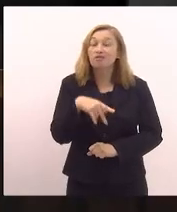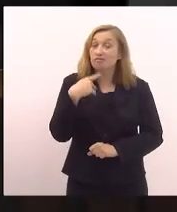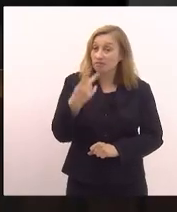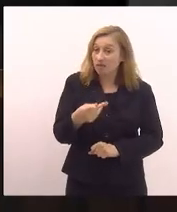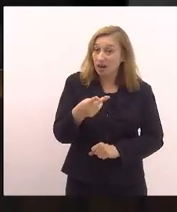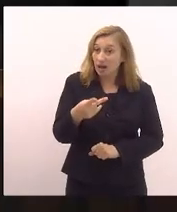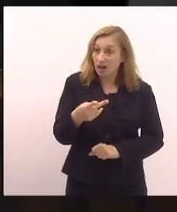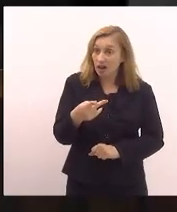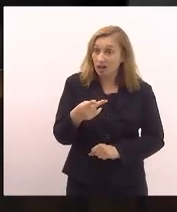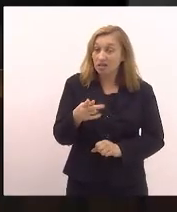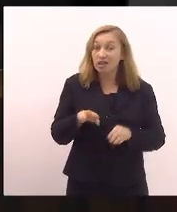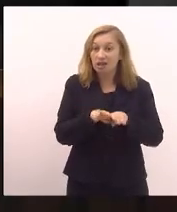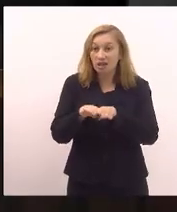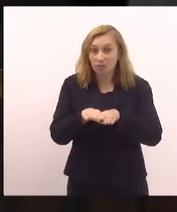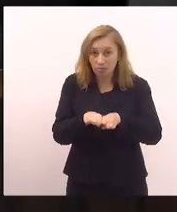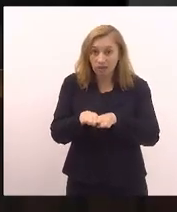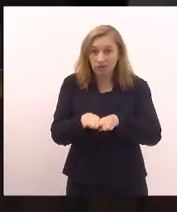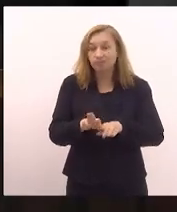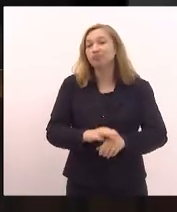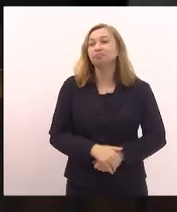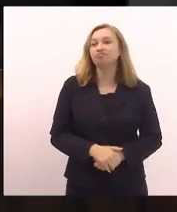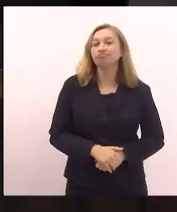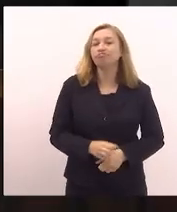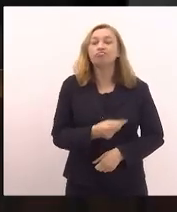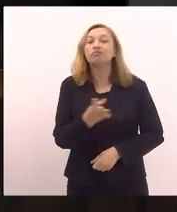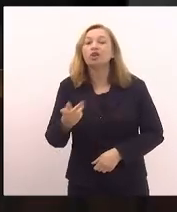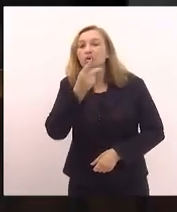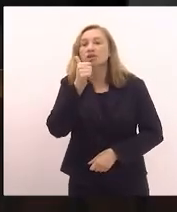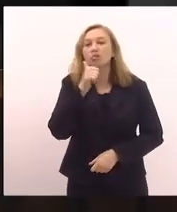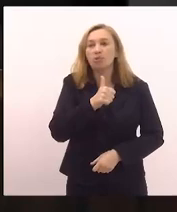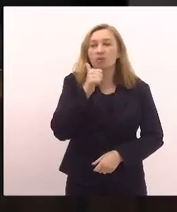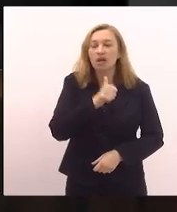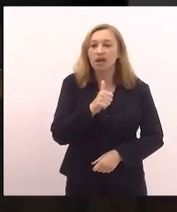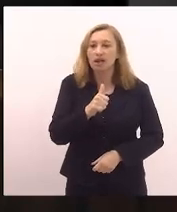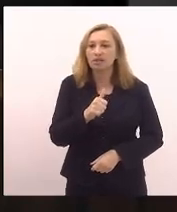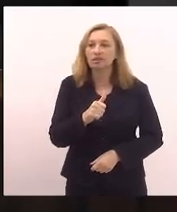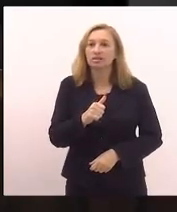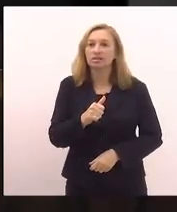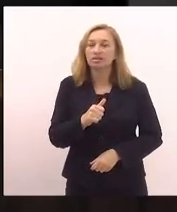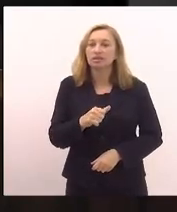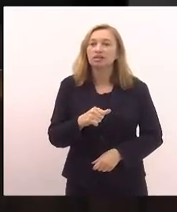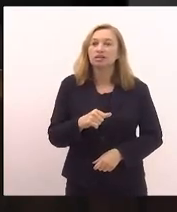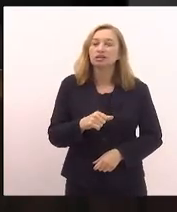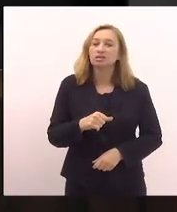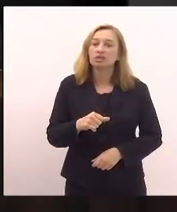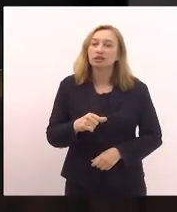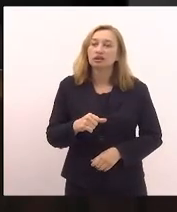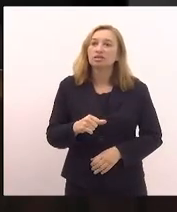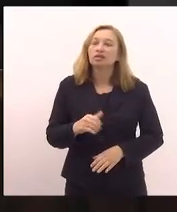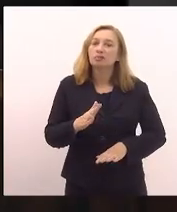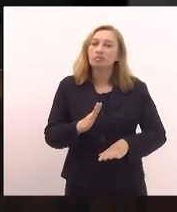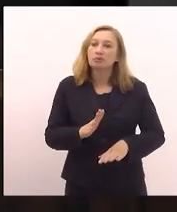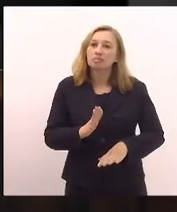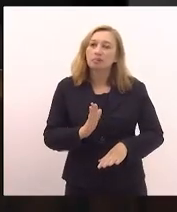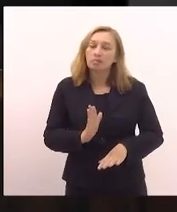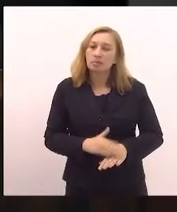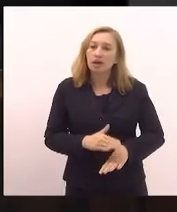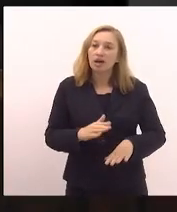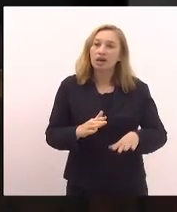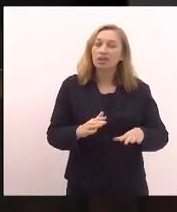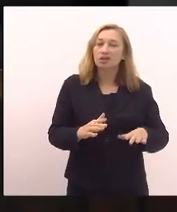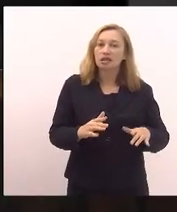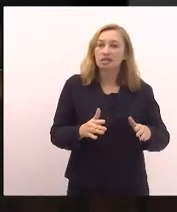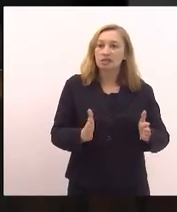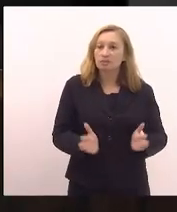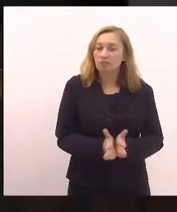falar em igualdade. Enquanto as mulheres, que constituem uma das parcelas mais discriminadas da